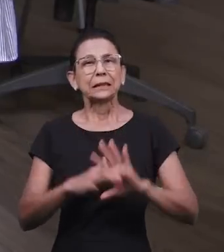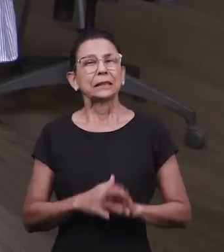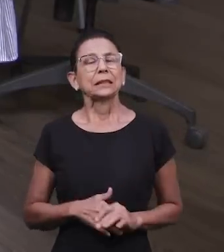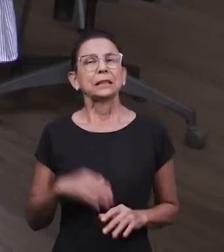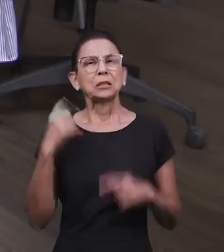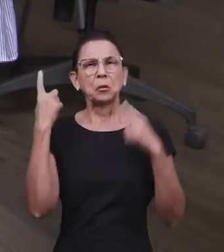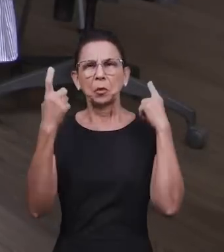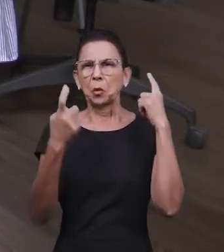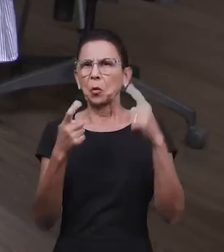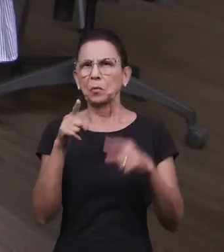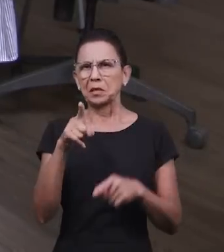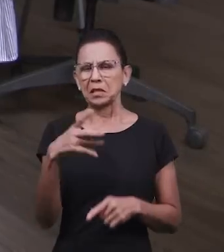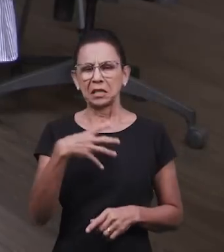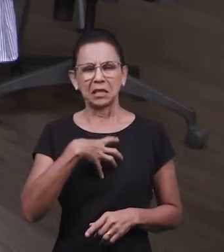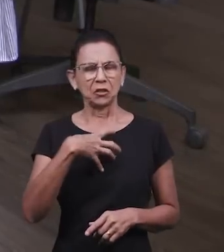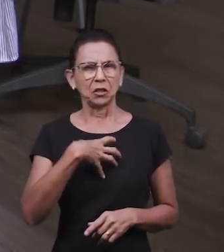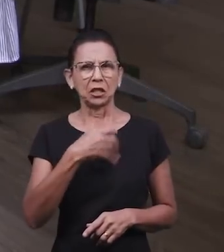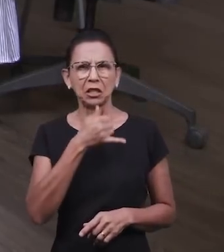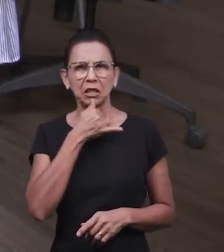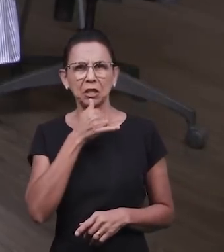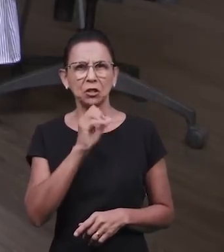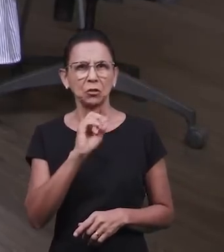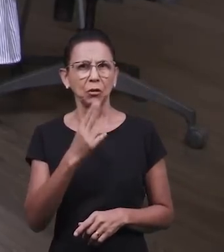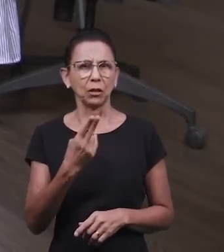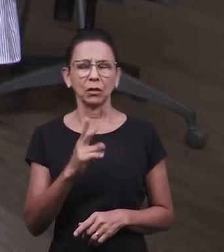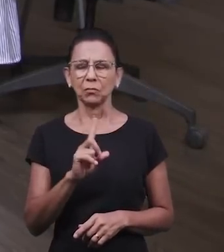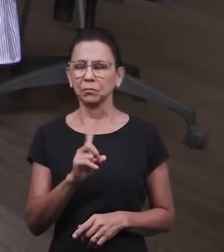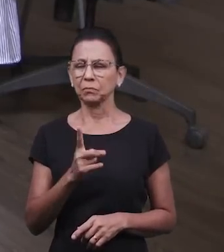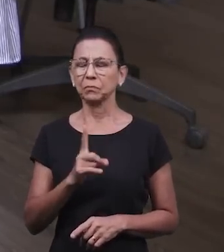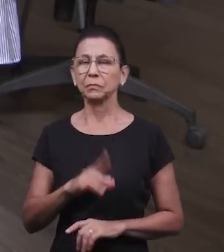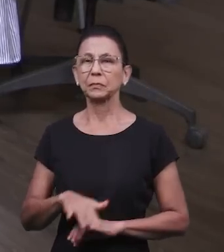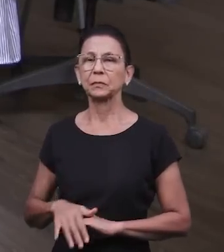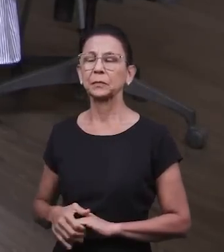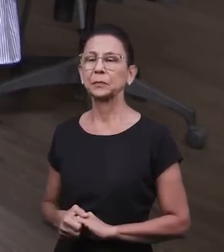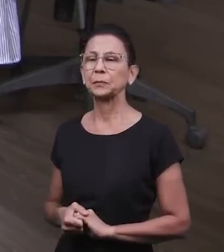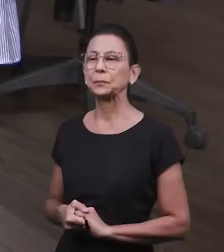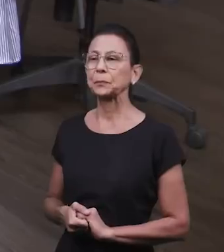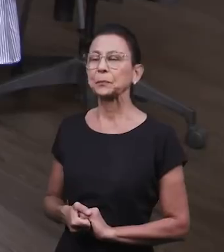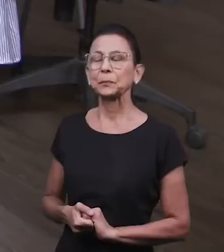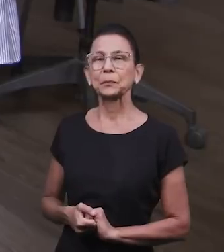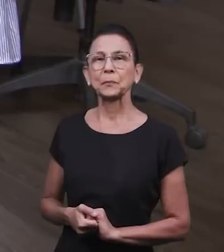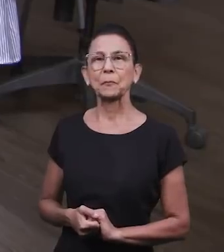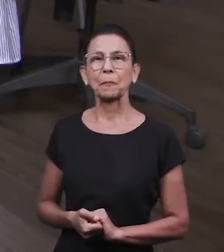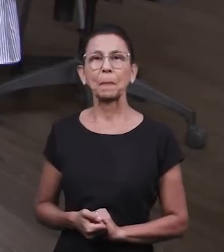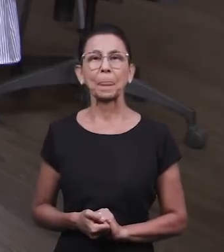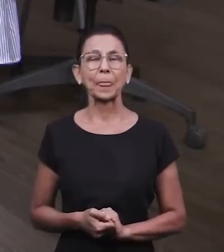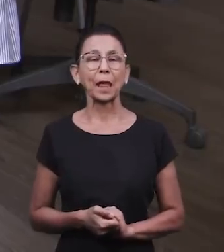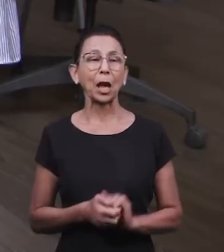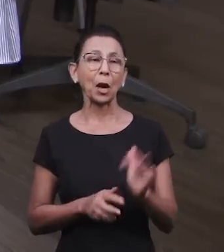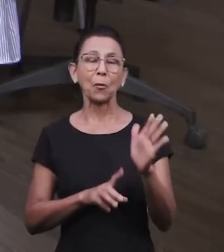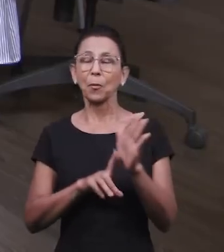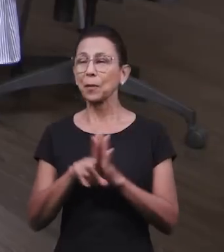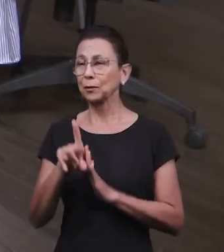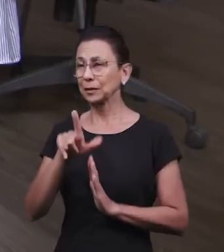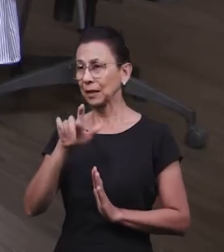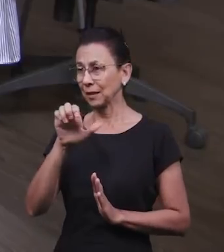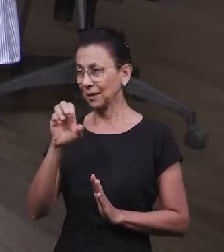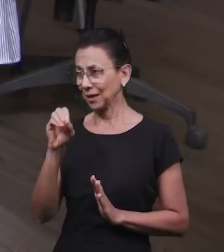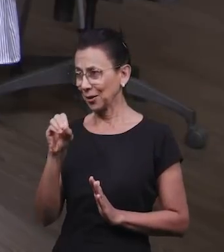pessoa. Léo, eu queria fazer uma pergunta para você também, aproveitando aqui que os jovens estão fazendo pergunta, então também posso fazer a